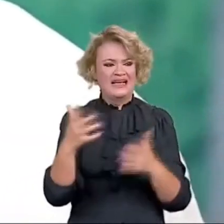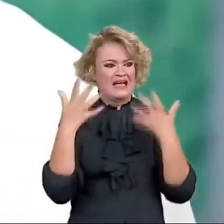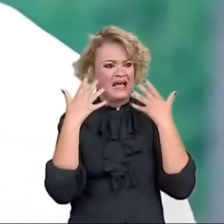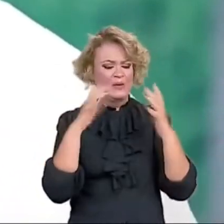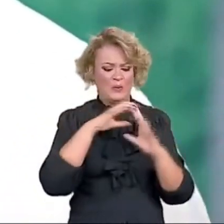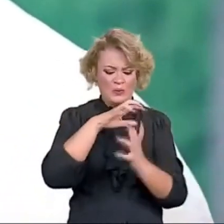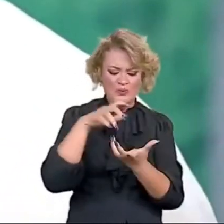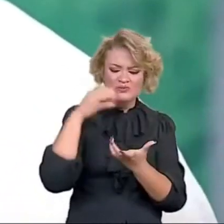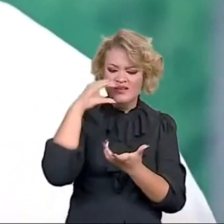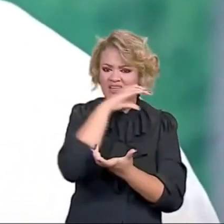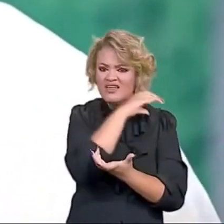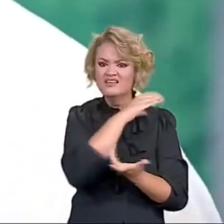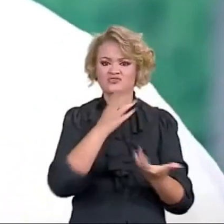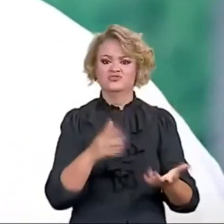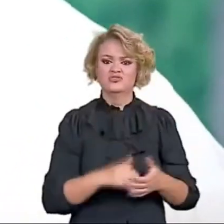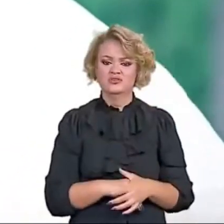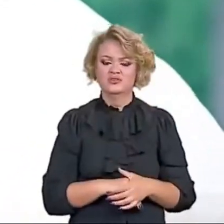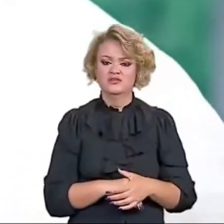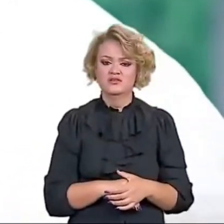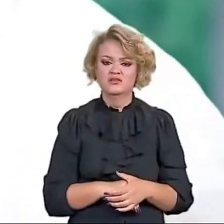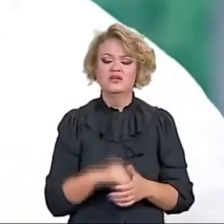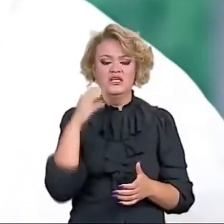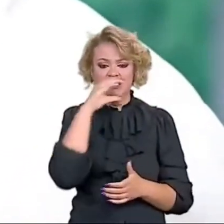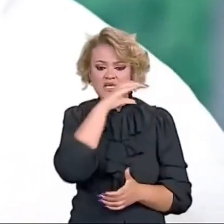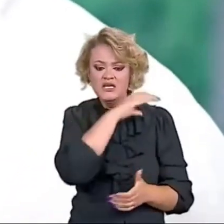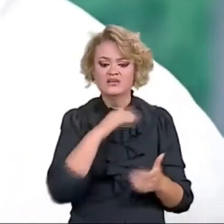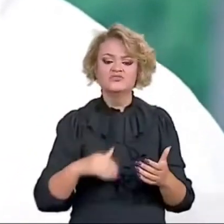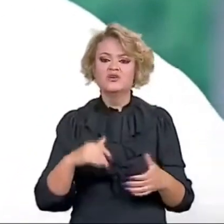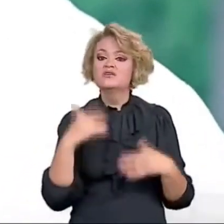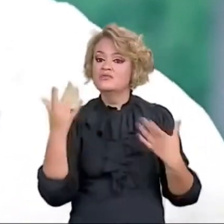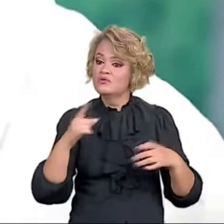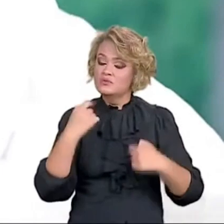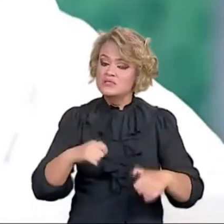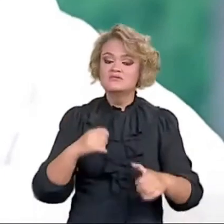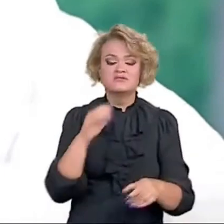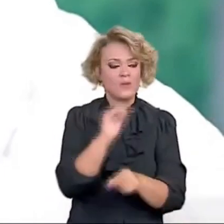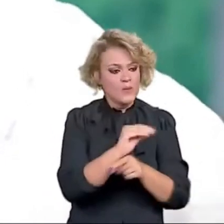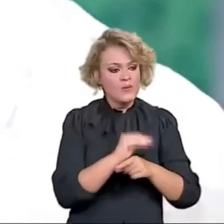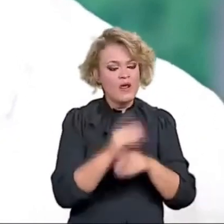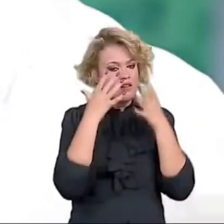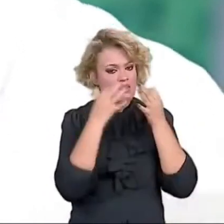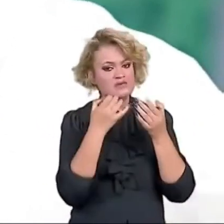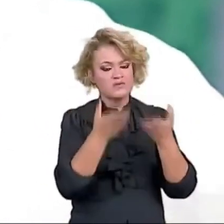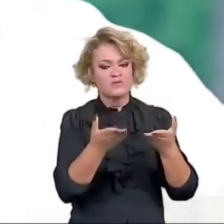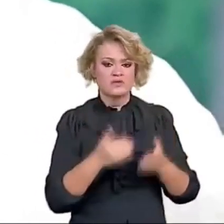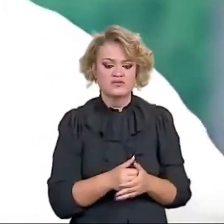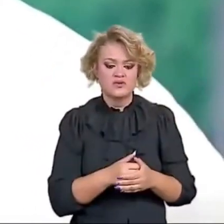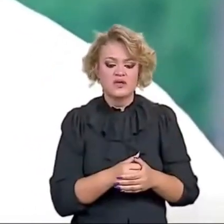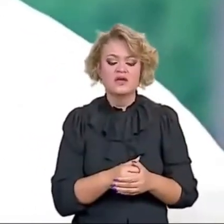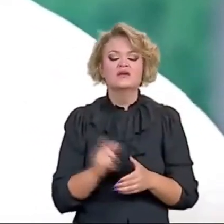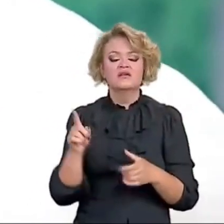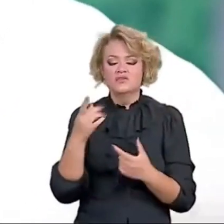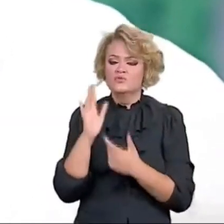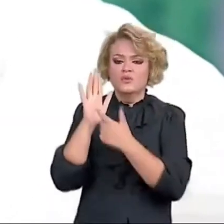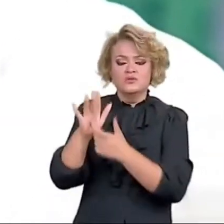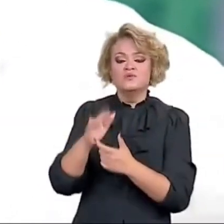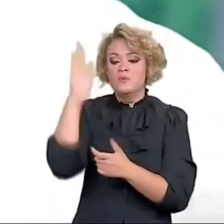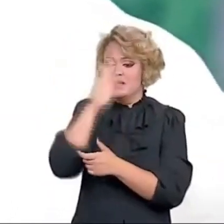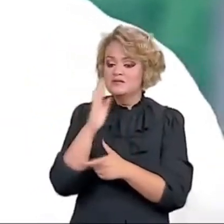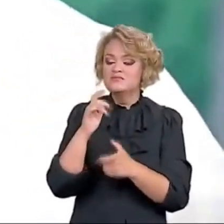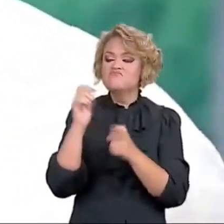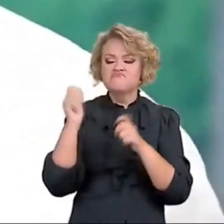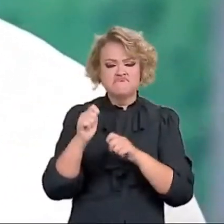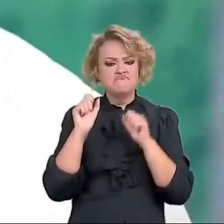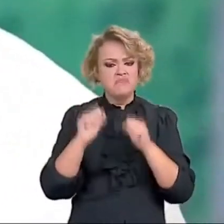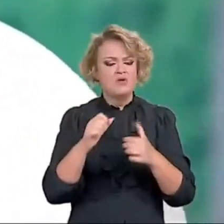da história da humanidade, ou seja, então nós precisamos cuidar disso. E nós temos chance, o Brasil pode ter liderança, o Brasil